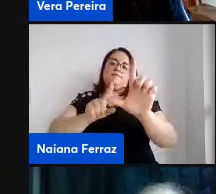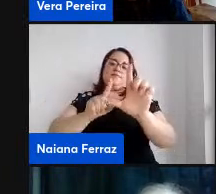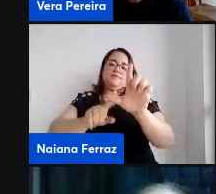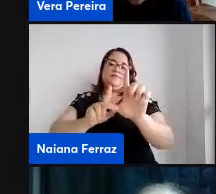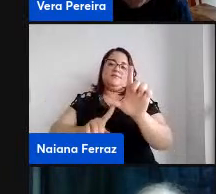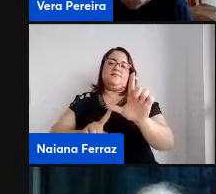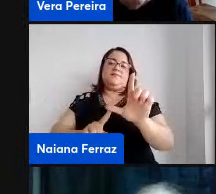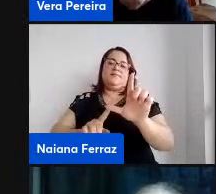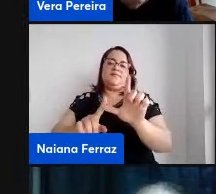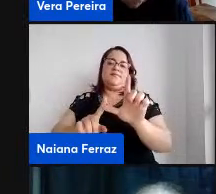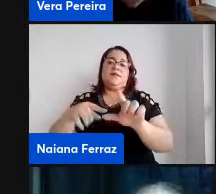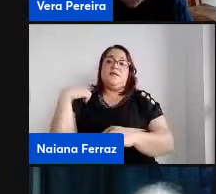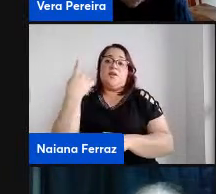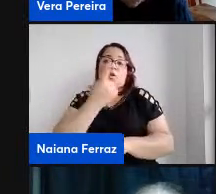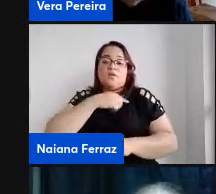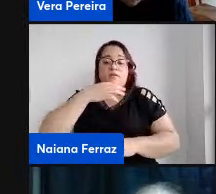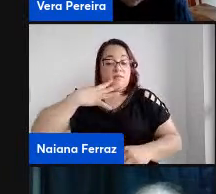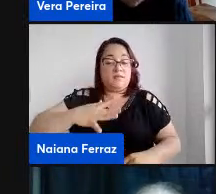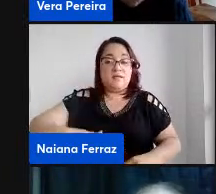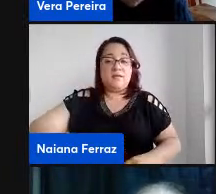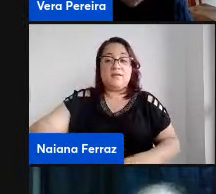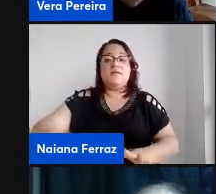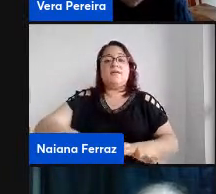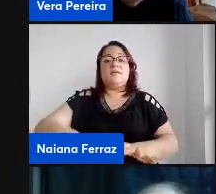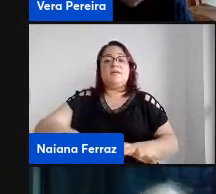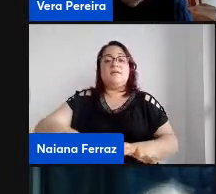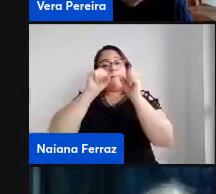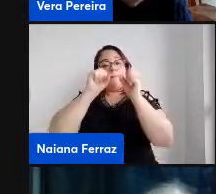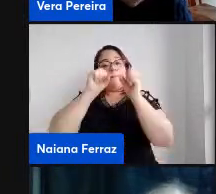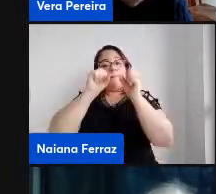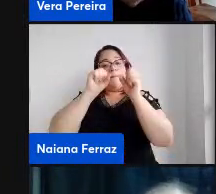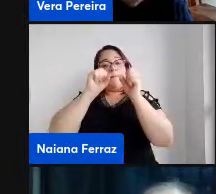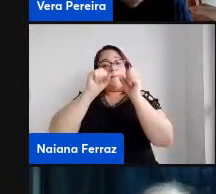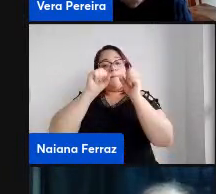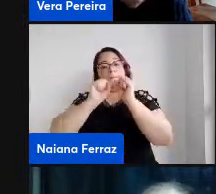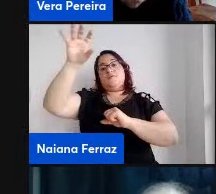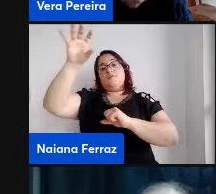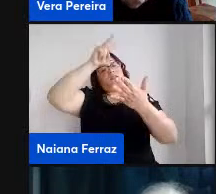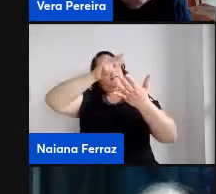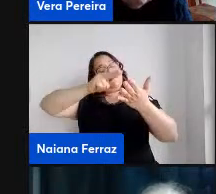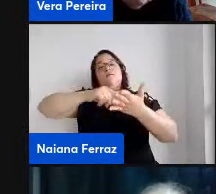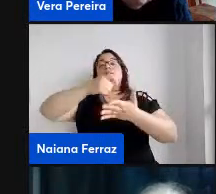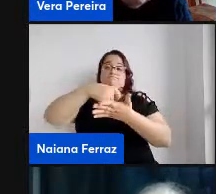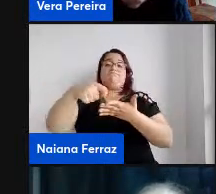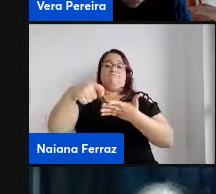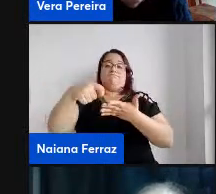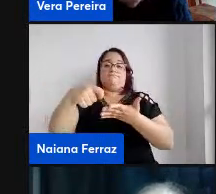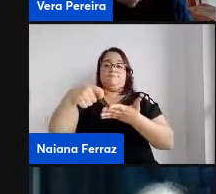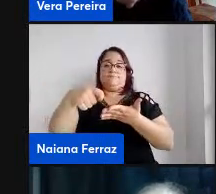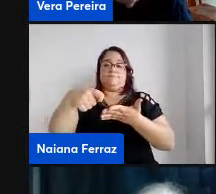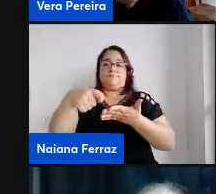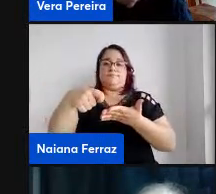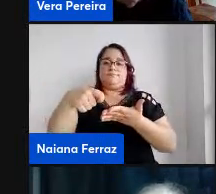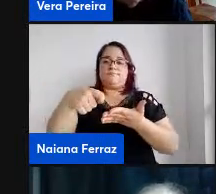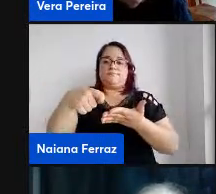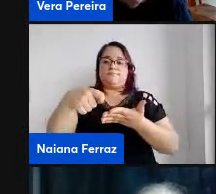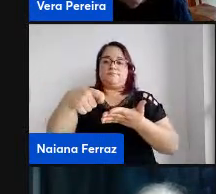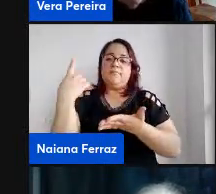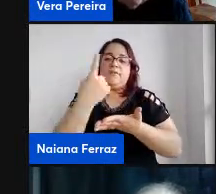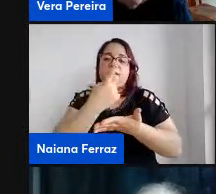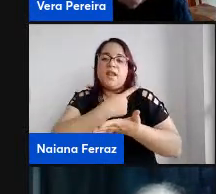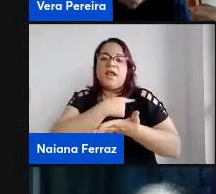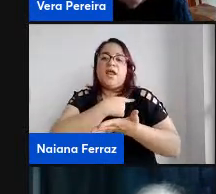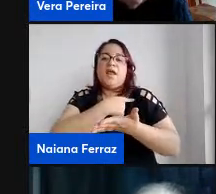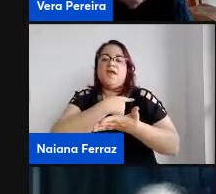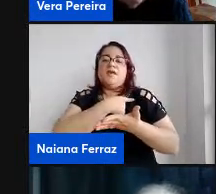nossas crianças possam aprender a ler e escrever, para que possamos superar